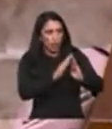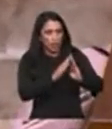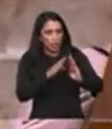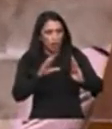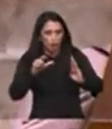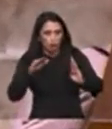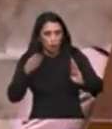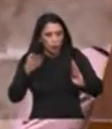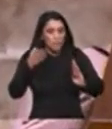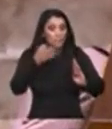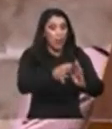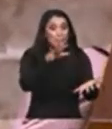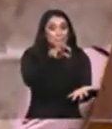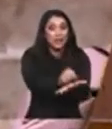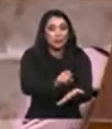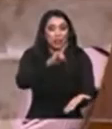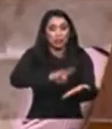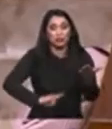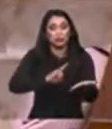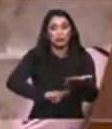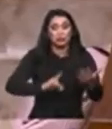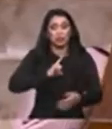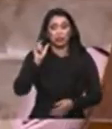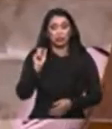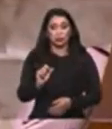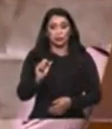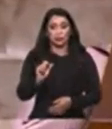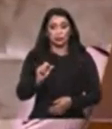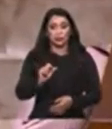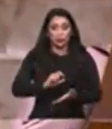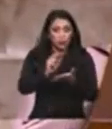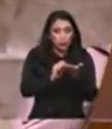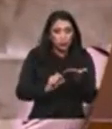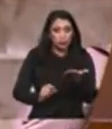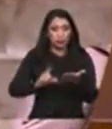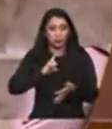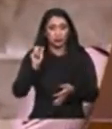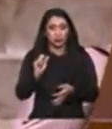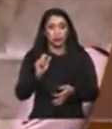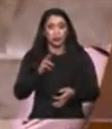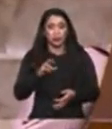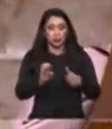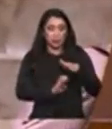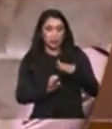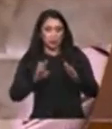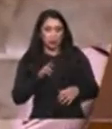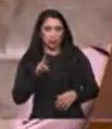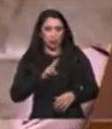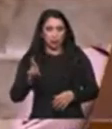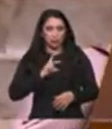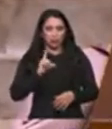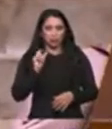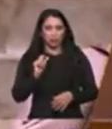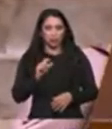Brasília, foram apreendidos documentos manuscritos com anotações sobre obras da BR Distribuidora, inclusive